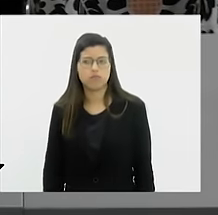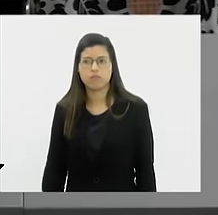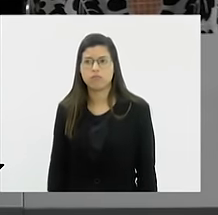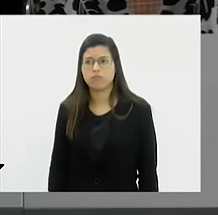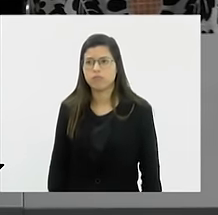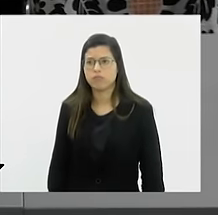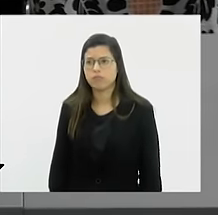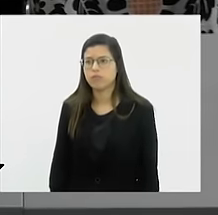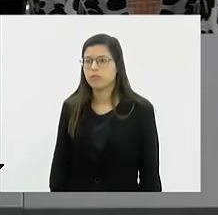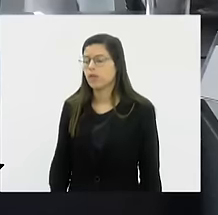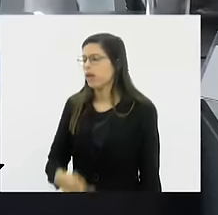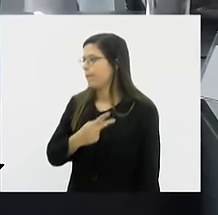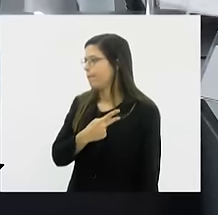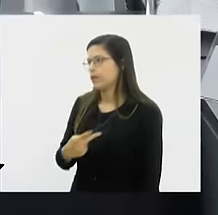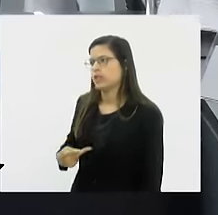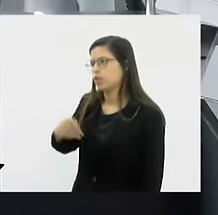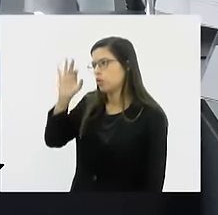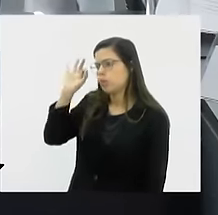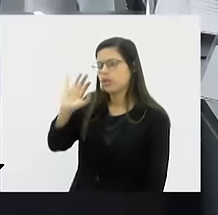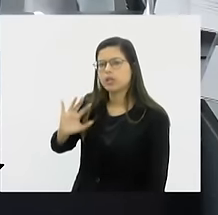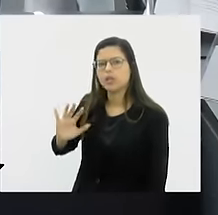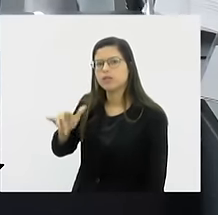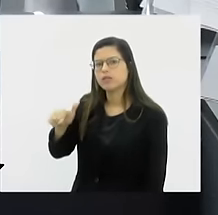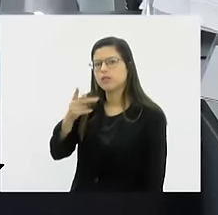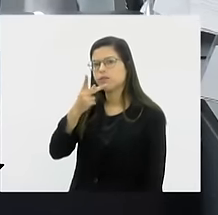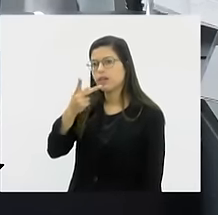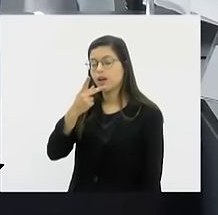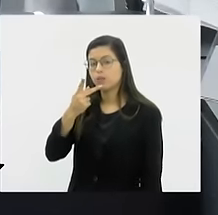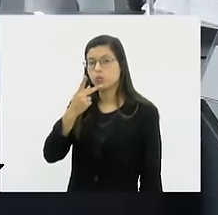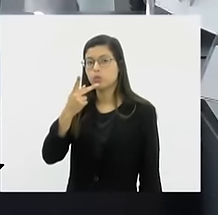Certo? Presidente, eu não entendi quando o senhor afirma